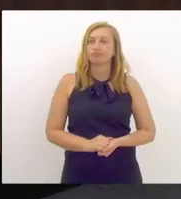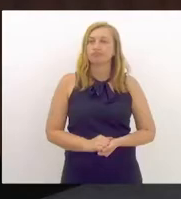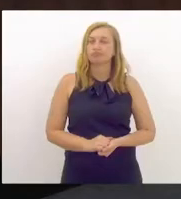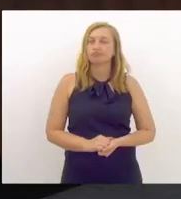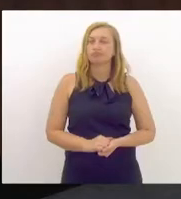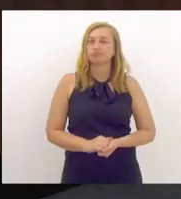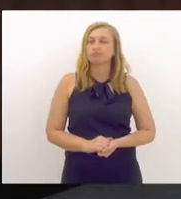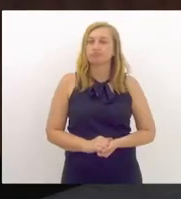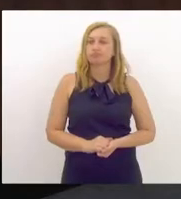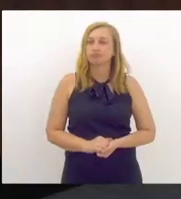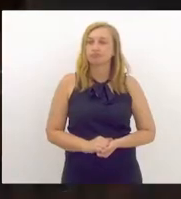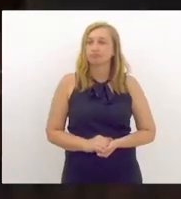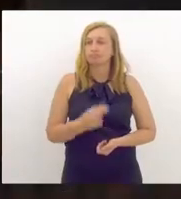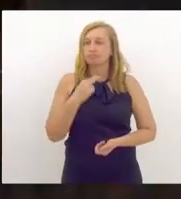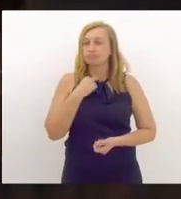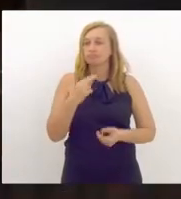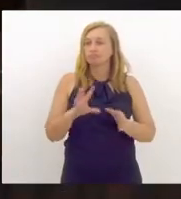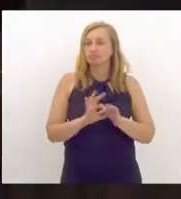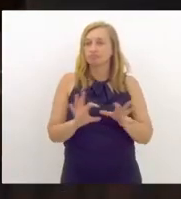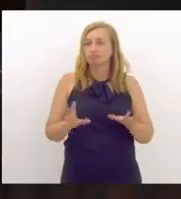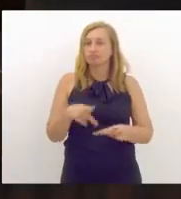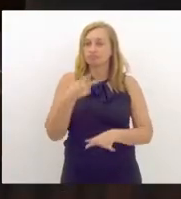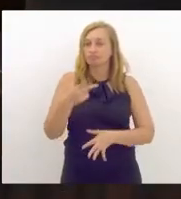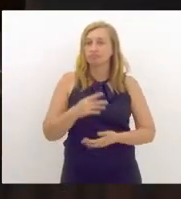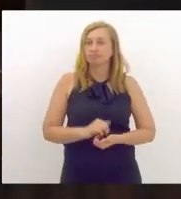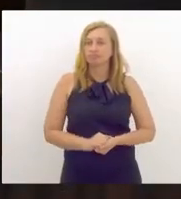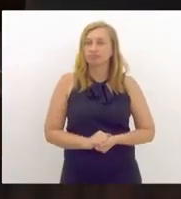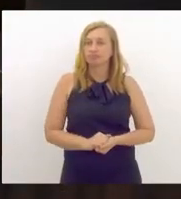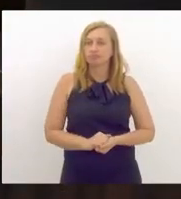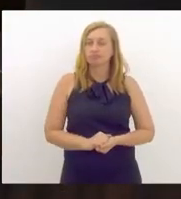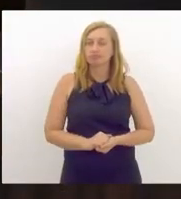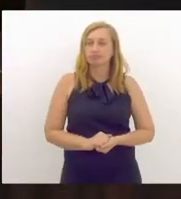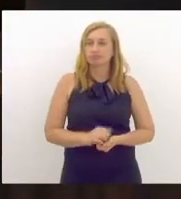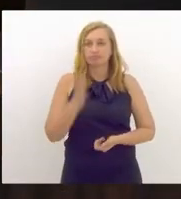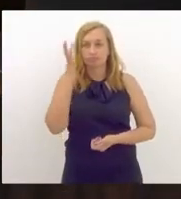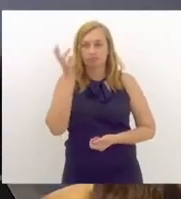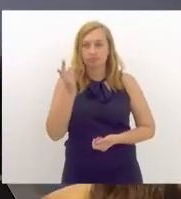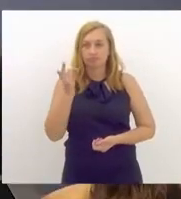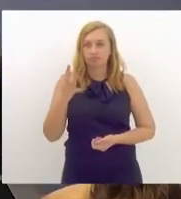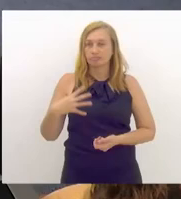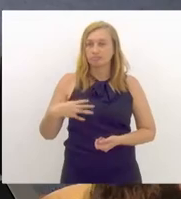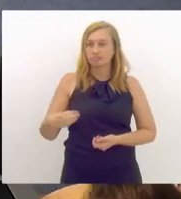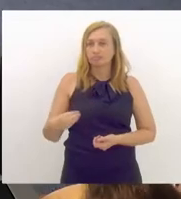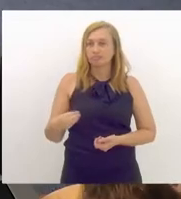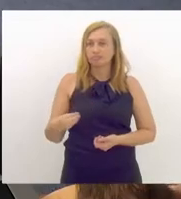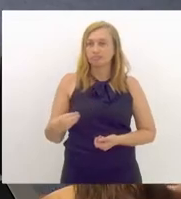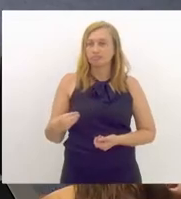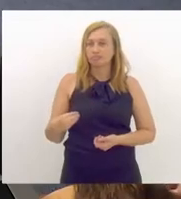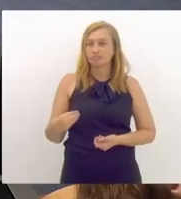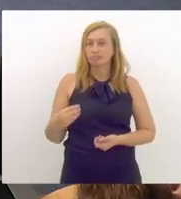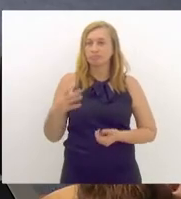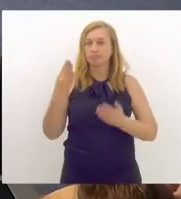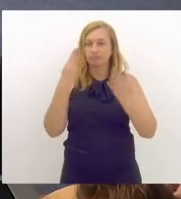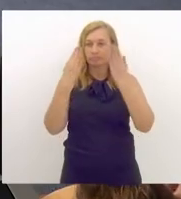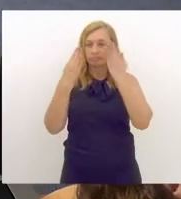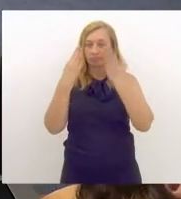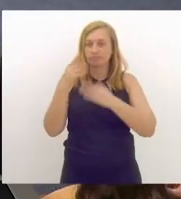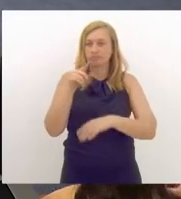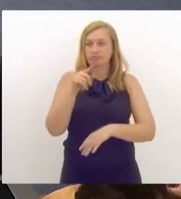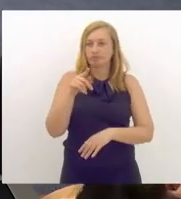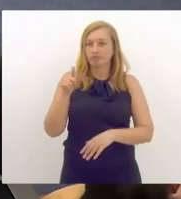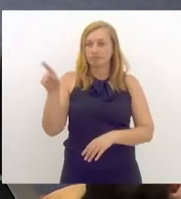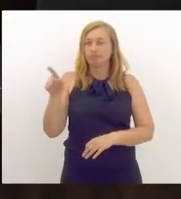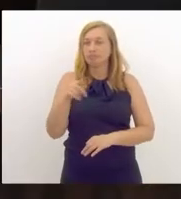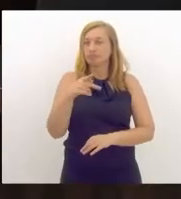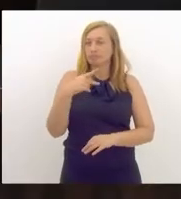eu não posso deixar de falar né Eu não sei meus filhos fazem terapia lá né Mas você falou da sua